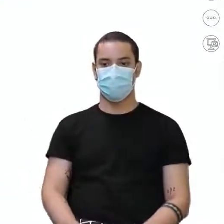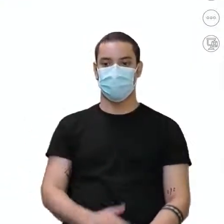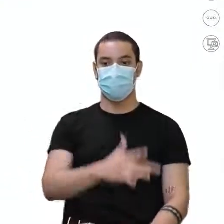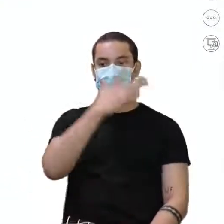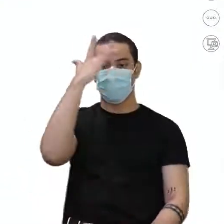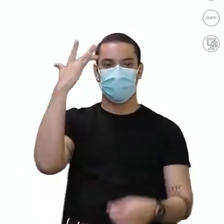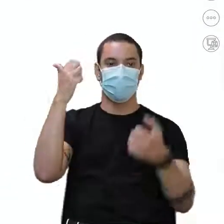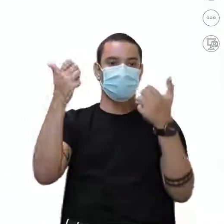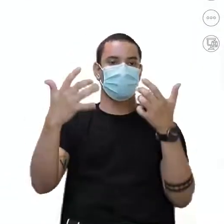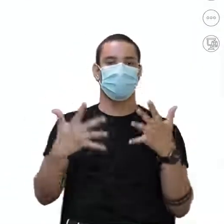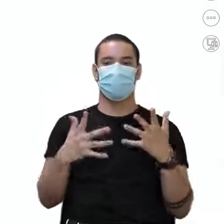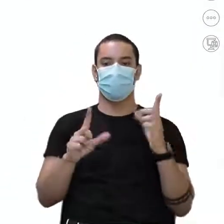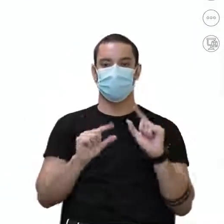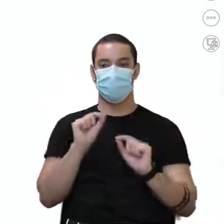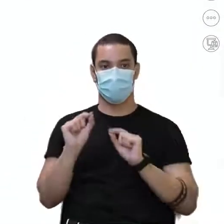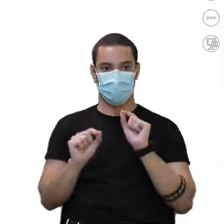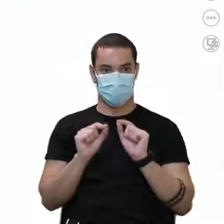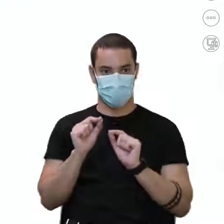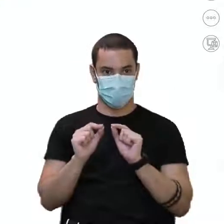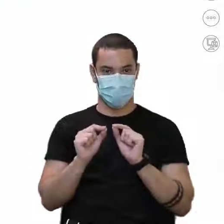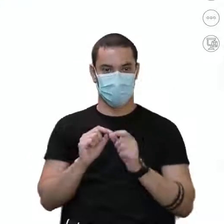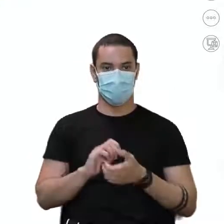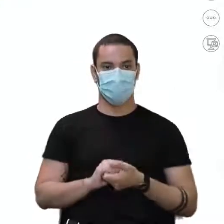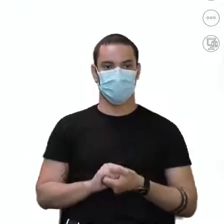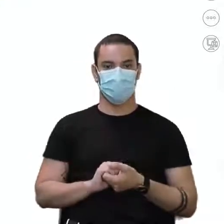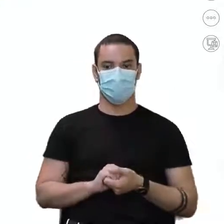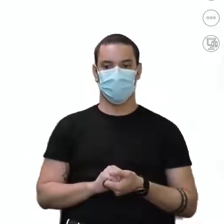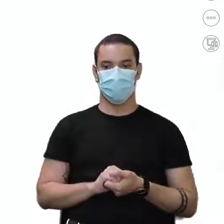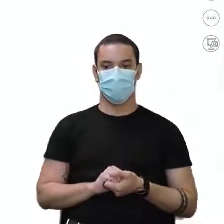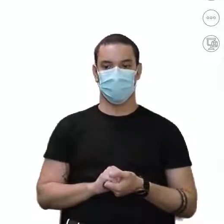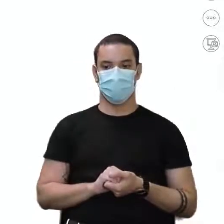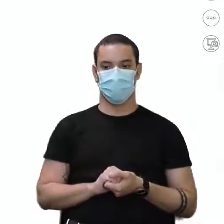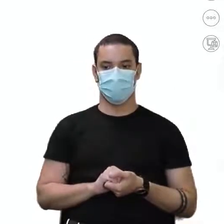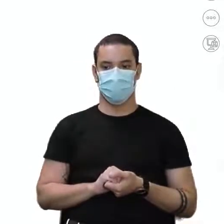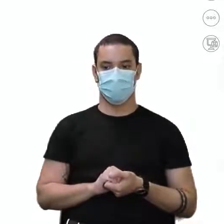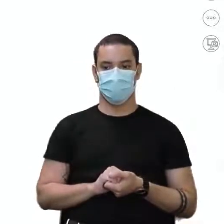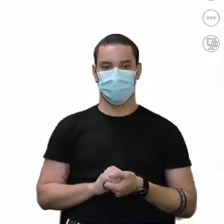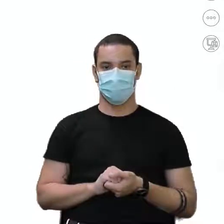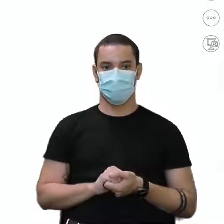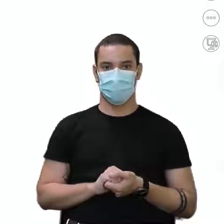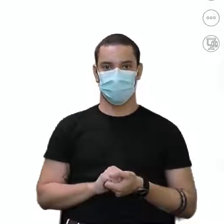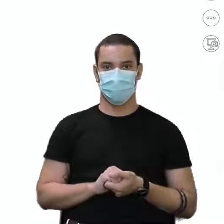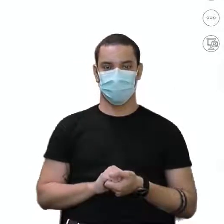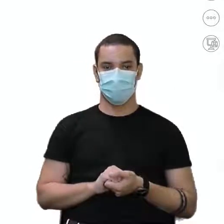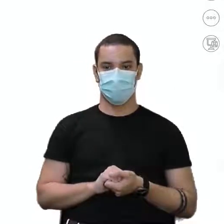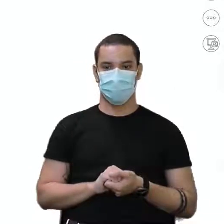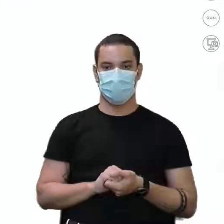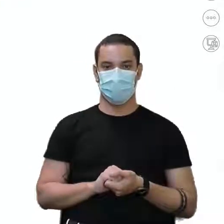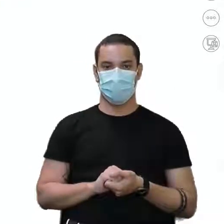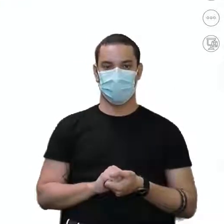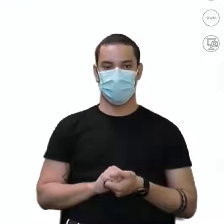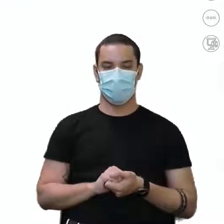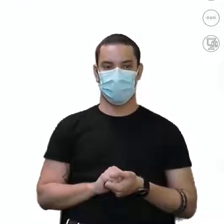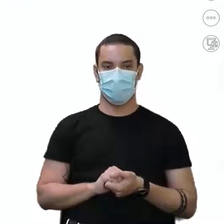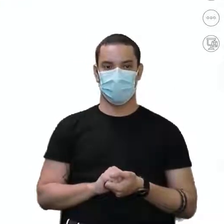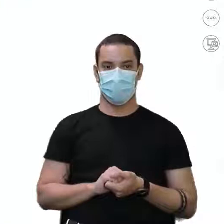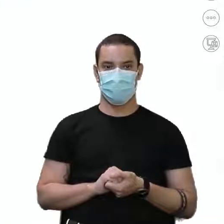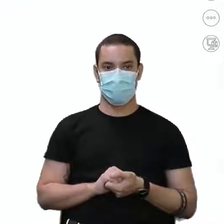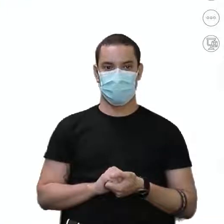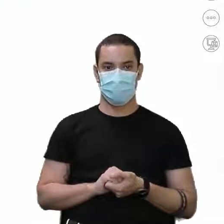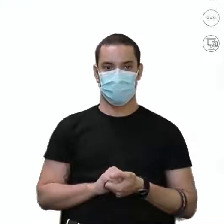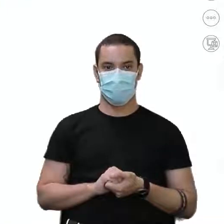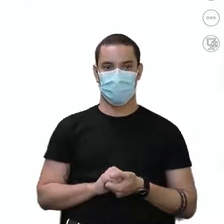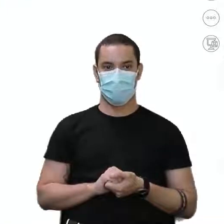fala o seguinte. I've been watching series. I have